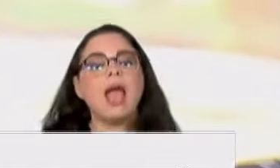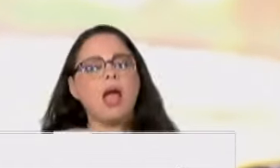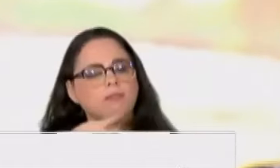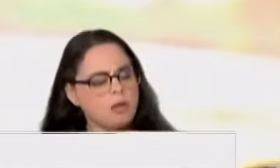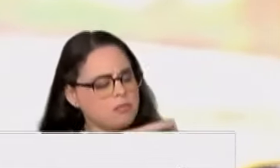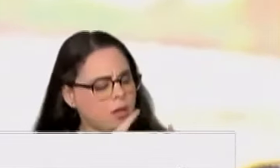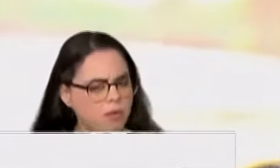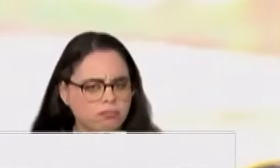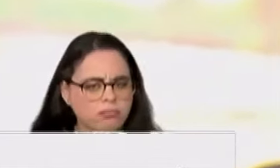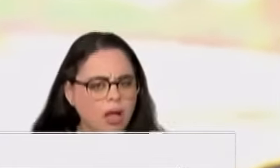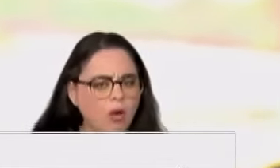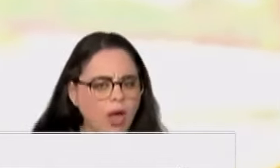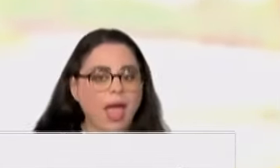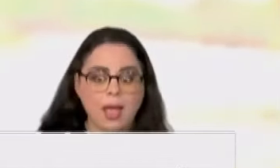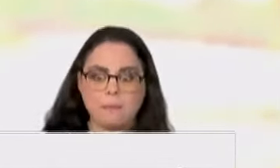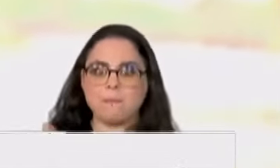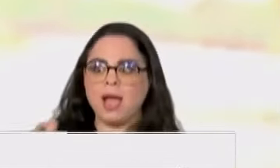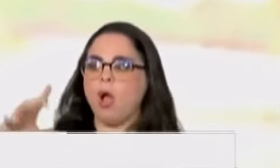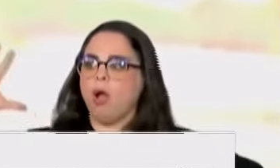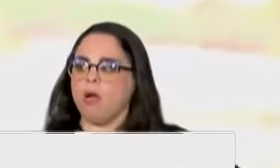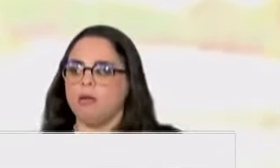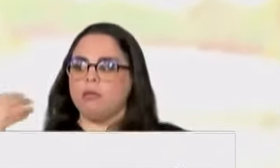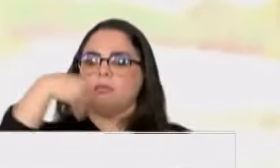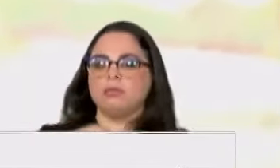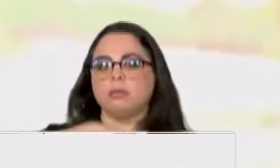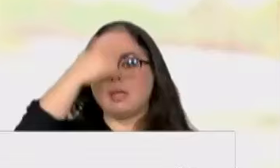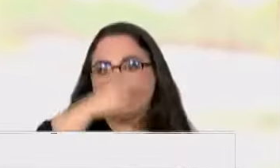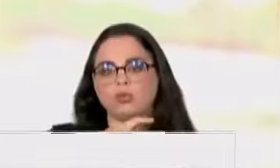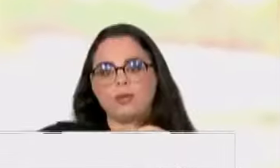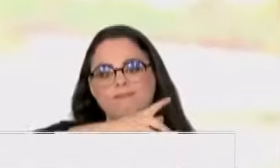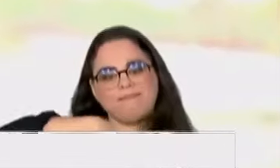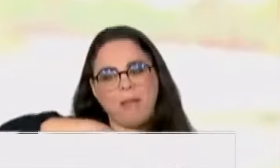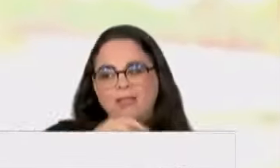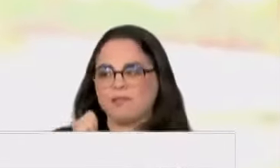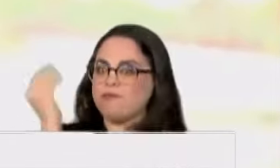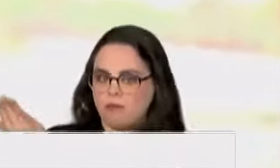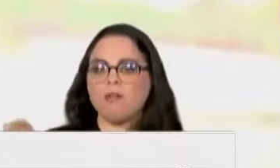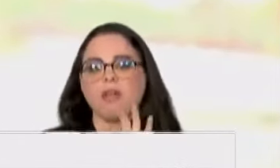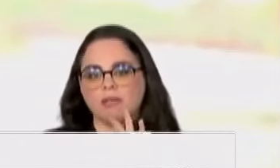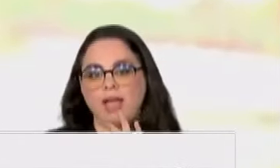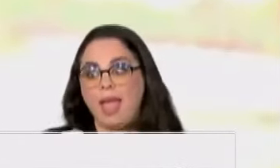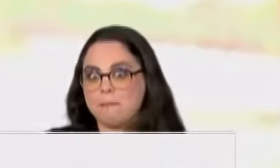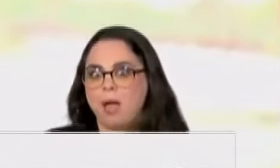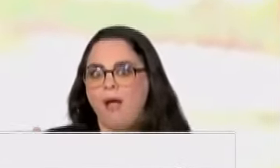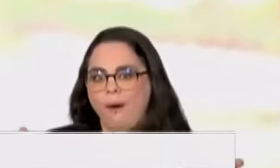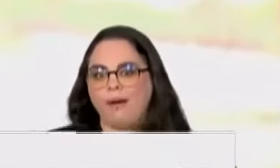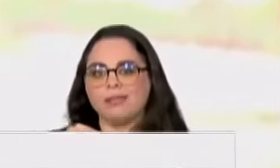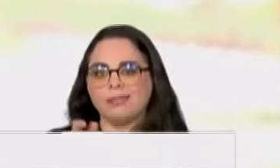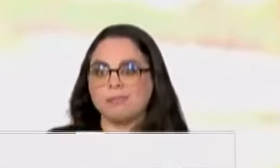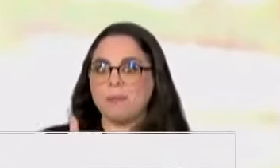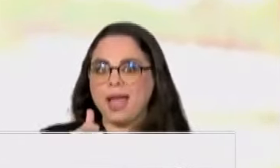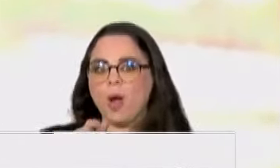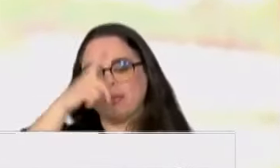articulada agora tem tudo para ser a maior operação de repatriação de brasileiros. A comunidade brasileira talvez seja uma das maiores